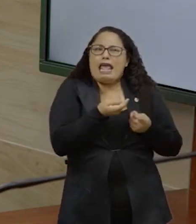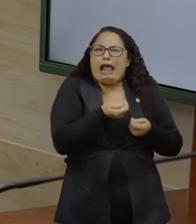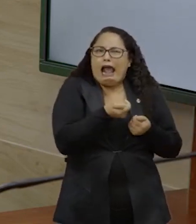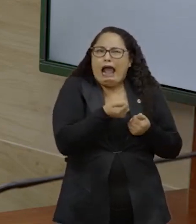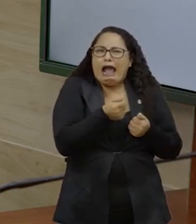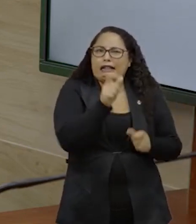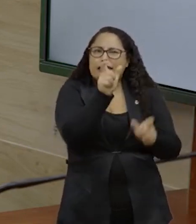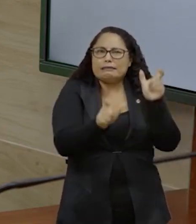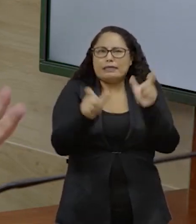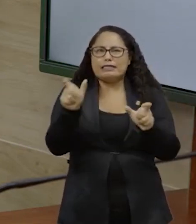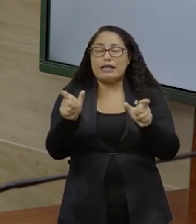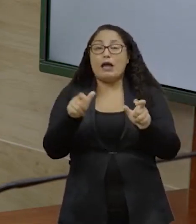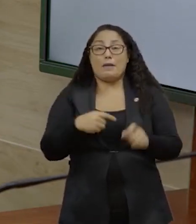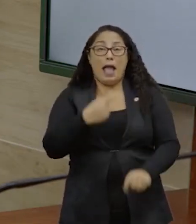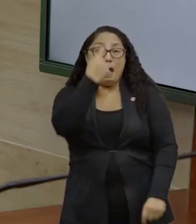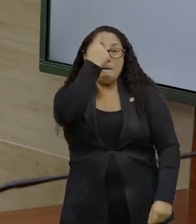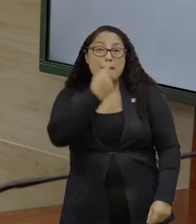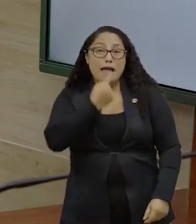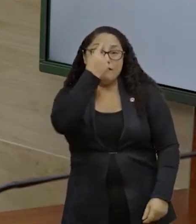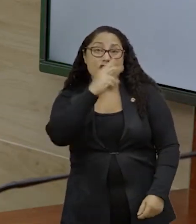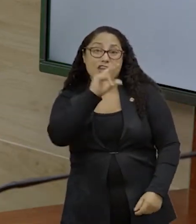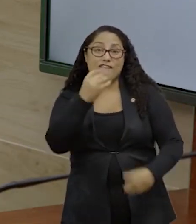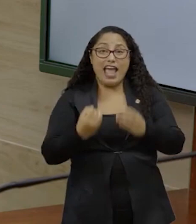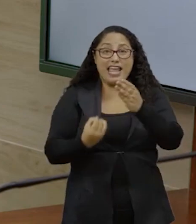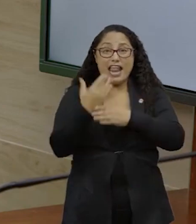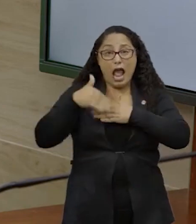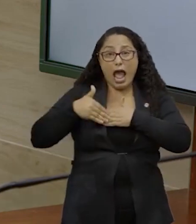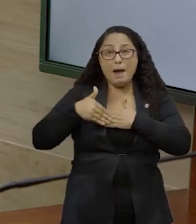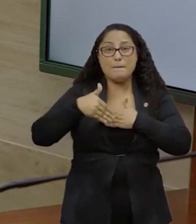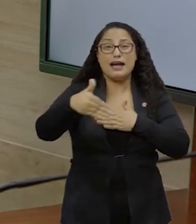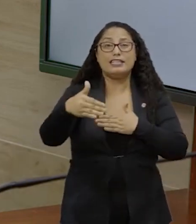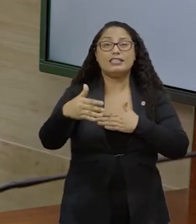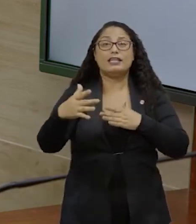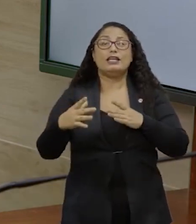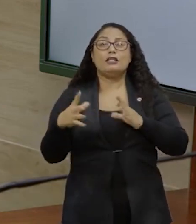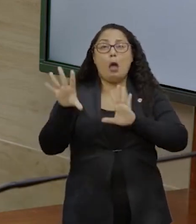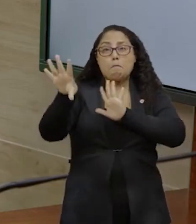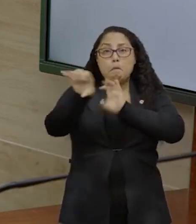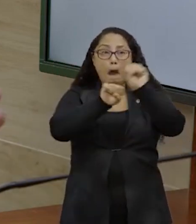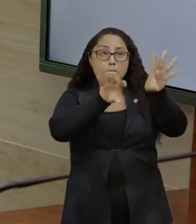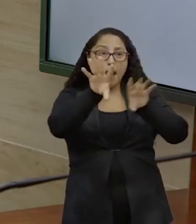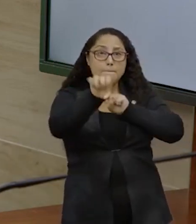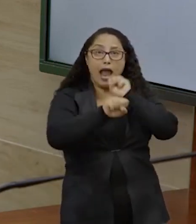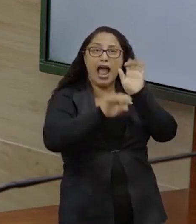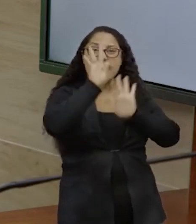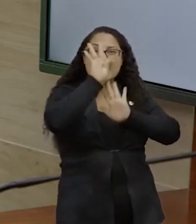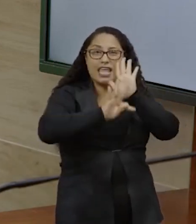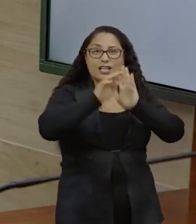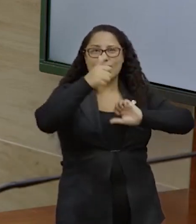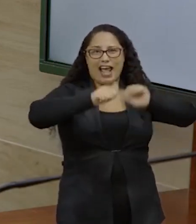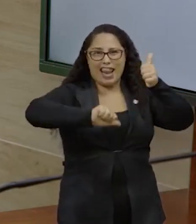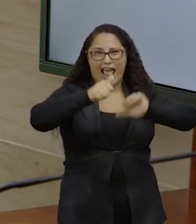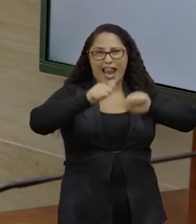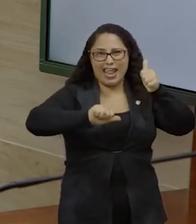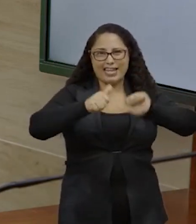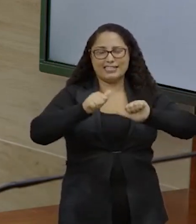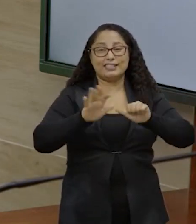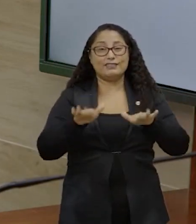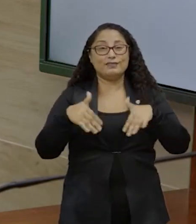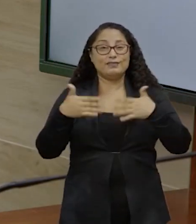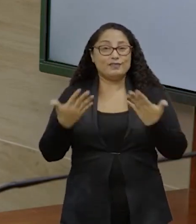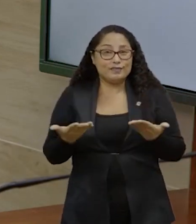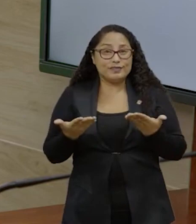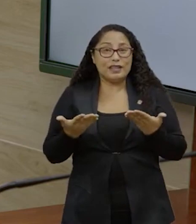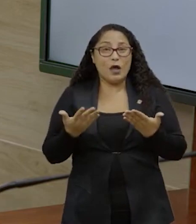gente com essa personalidade que ele vai construindo a partir das suas coleções de dados, os textos que ele analisa, né? Então,